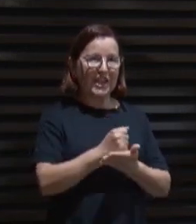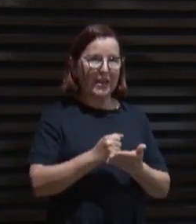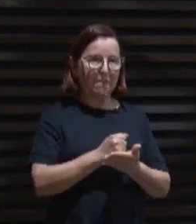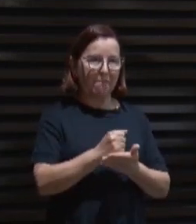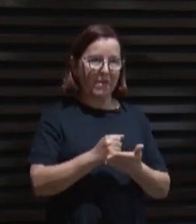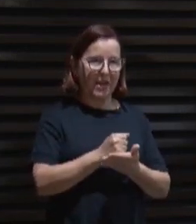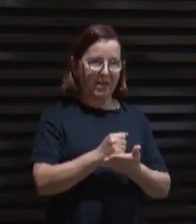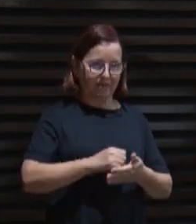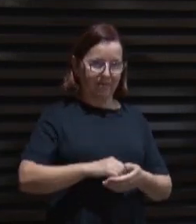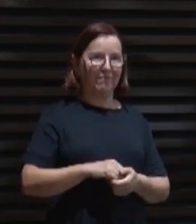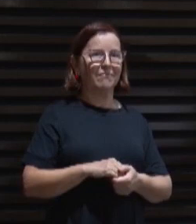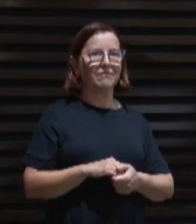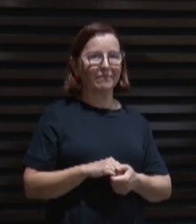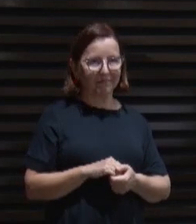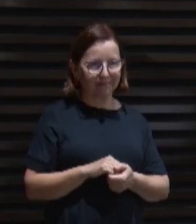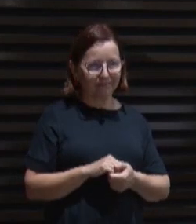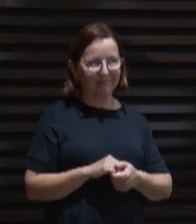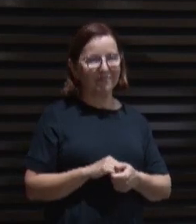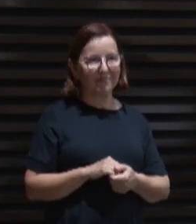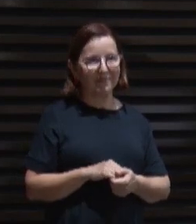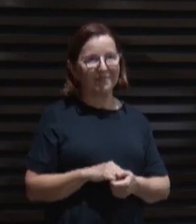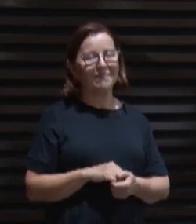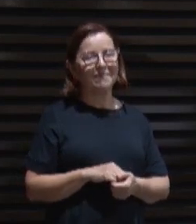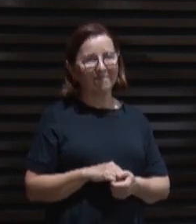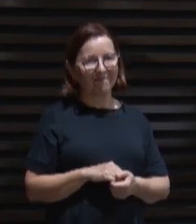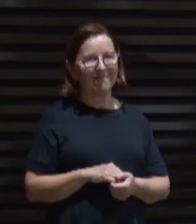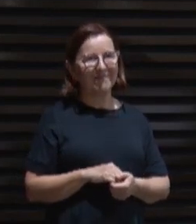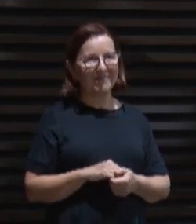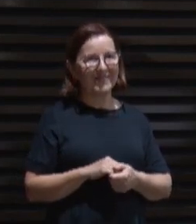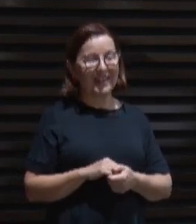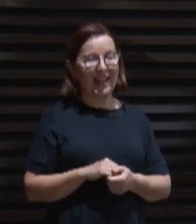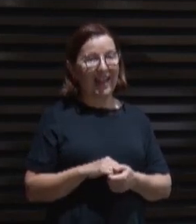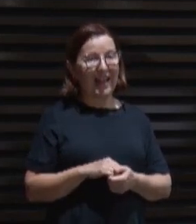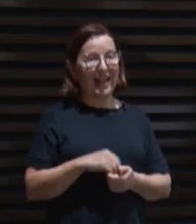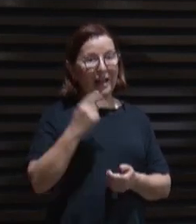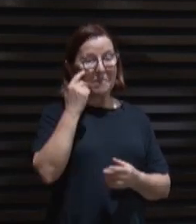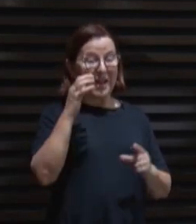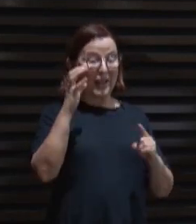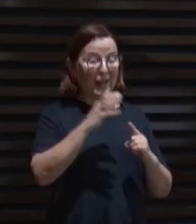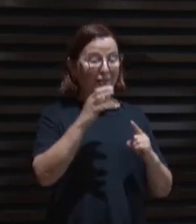Começa na escola. E aí começa a coisa.